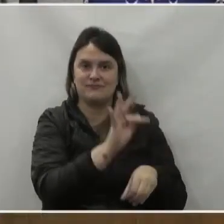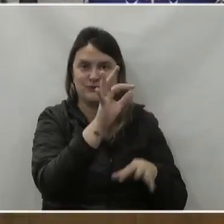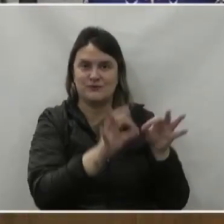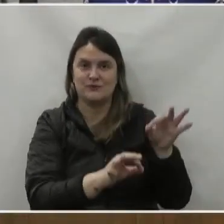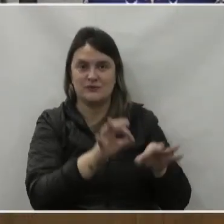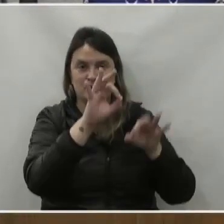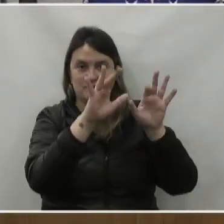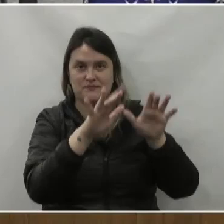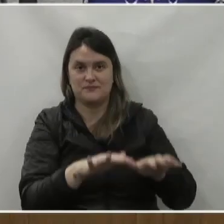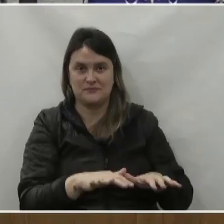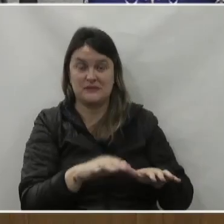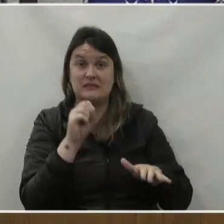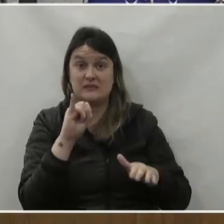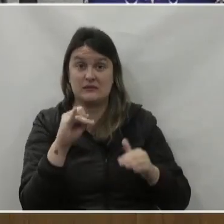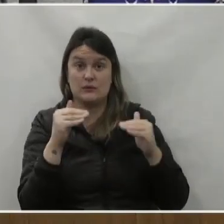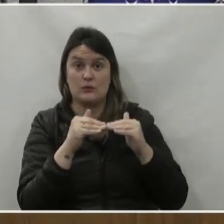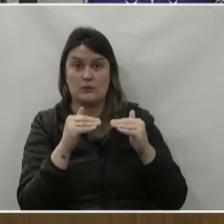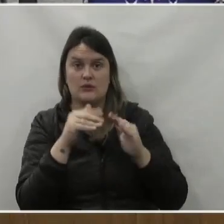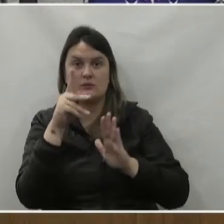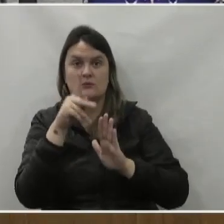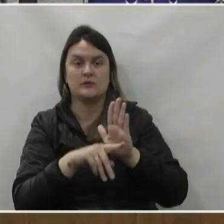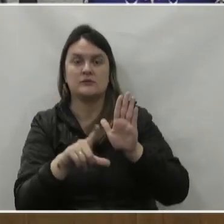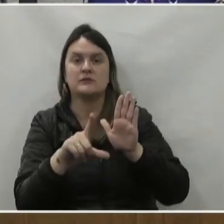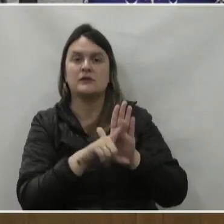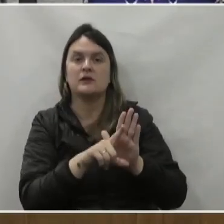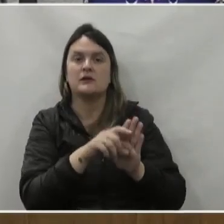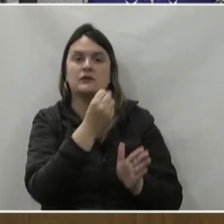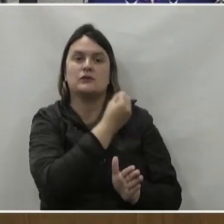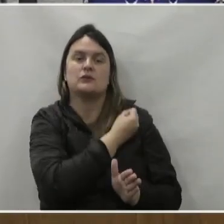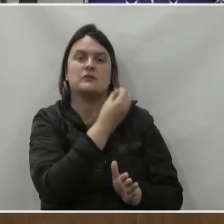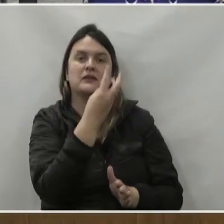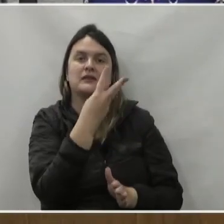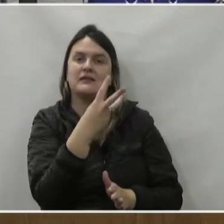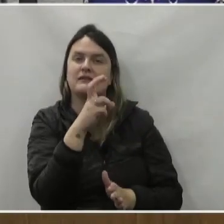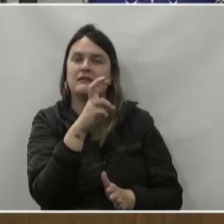Justiça e Redação Final. Favorável ao projeto de lei ordinária número